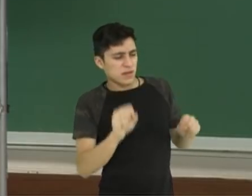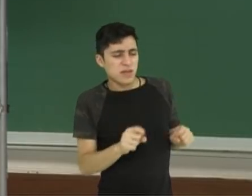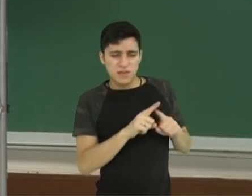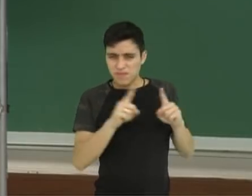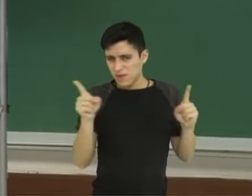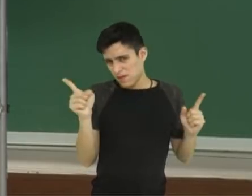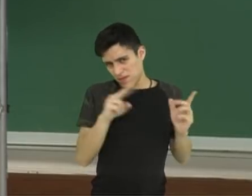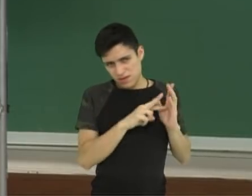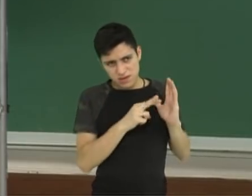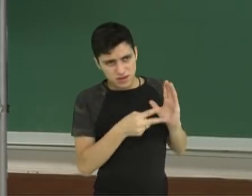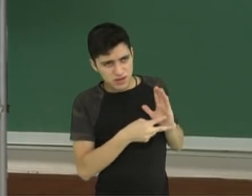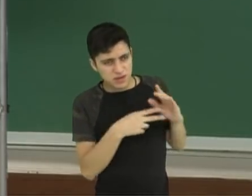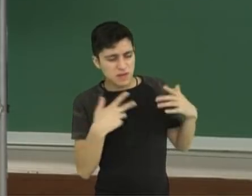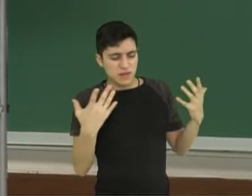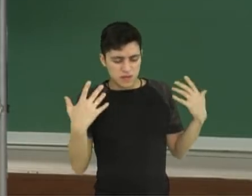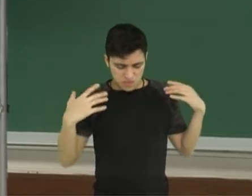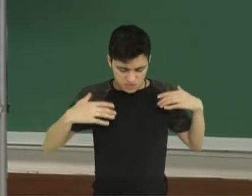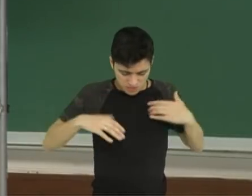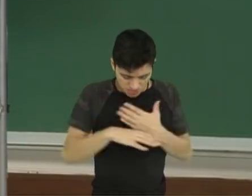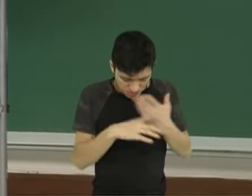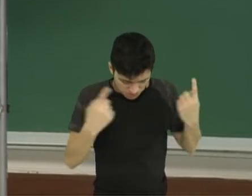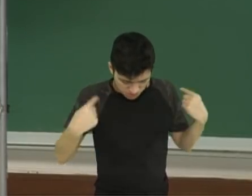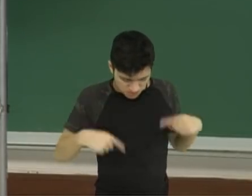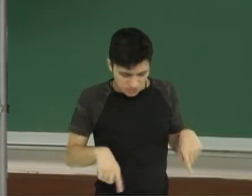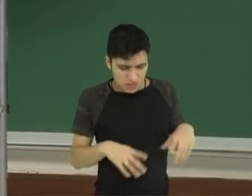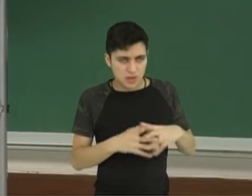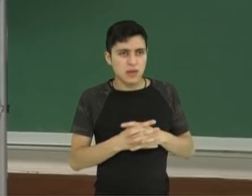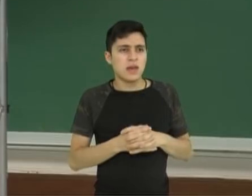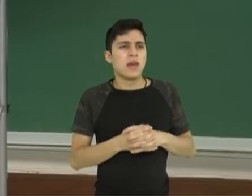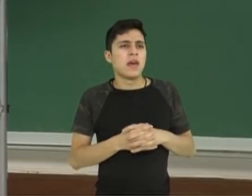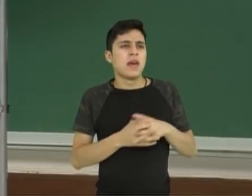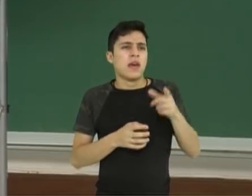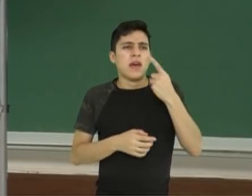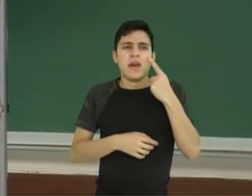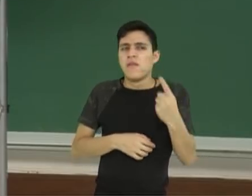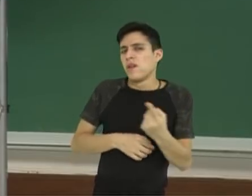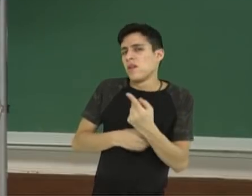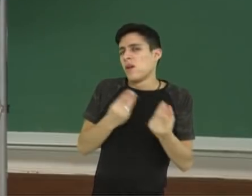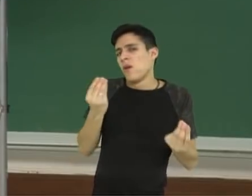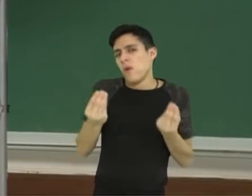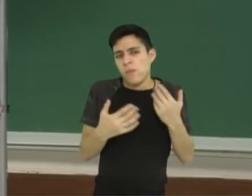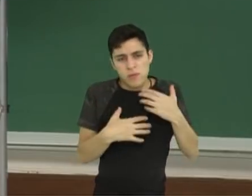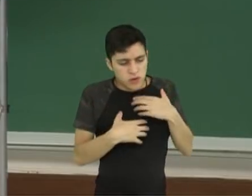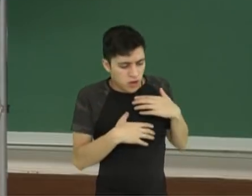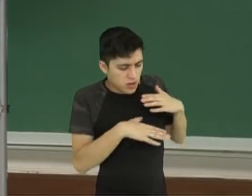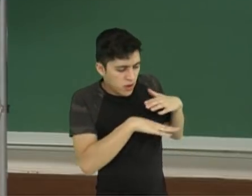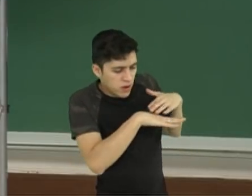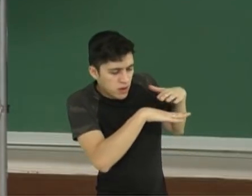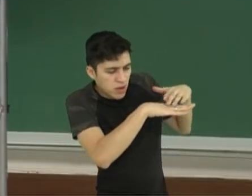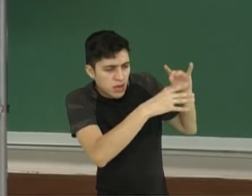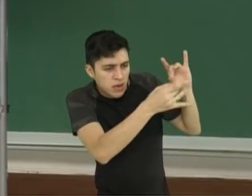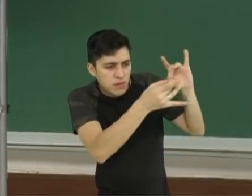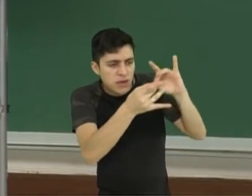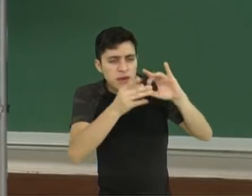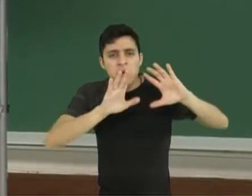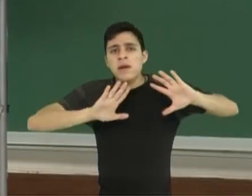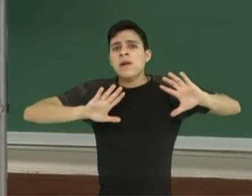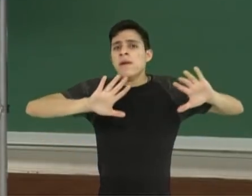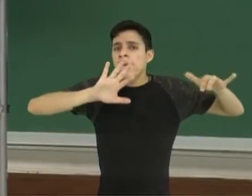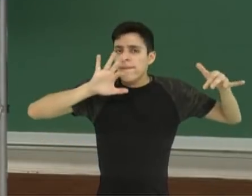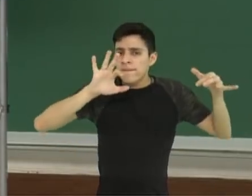aqui seja o linfático. Então percebam como eles são independentes, só que ao mesmo tempo